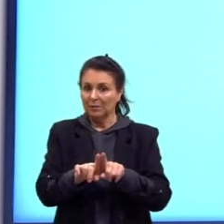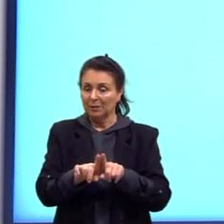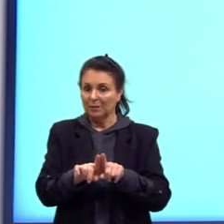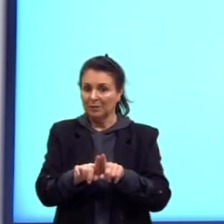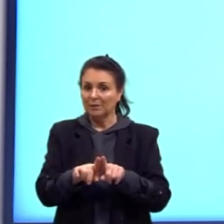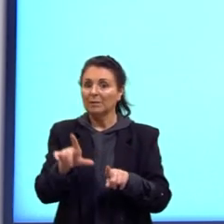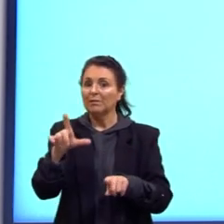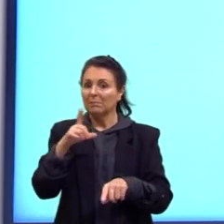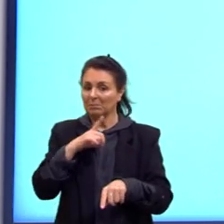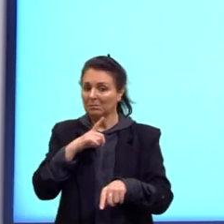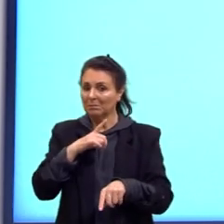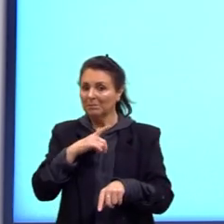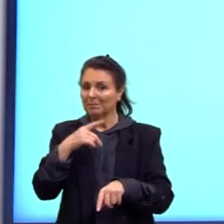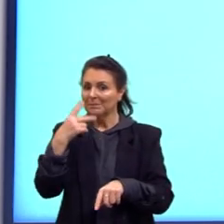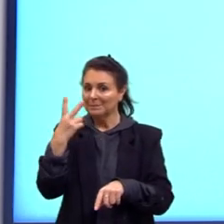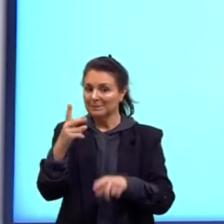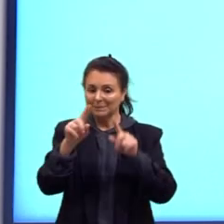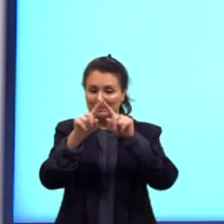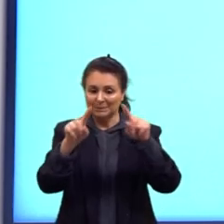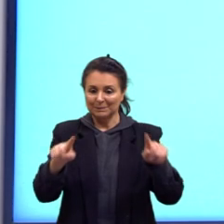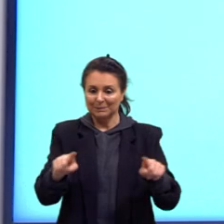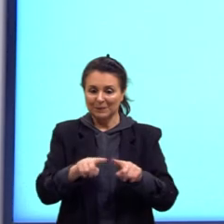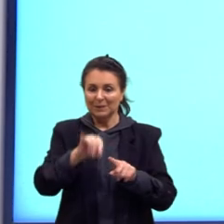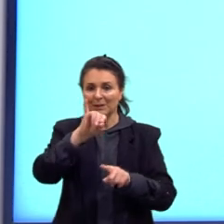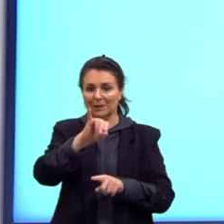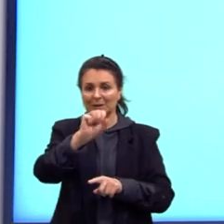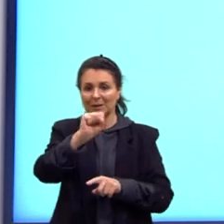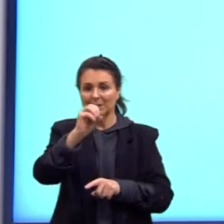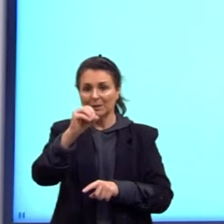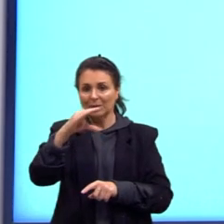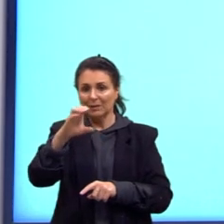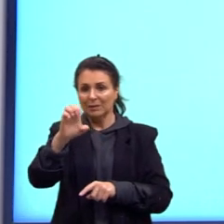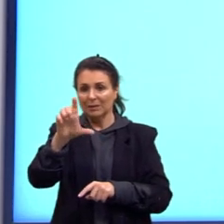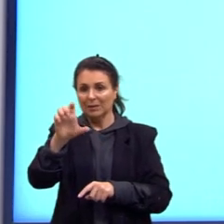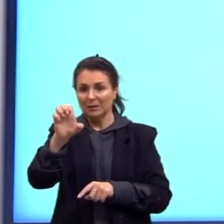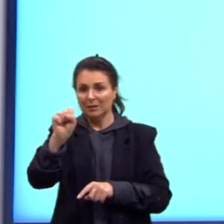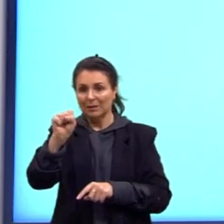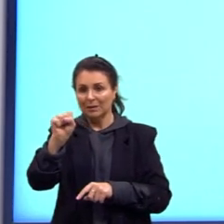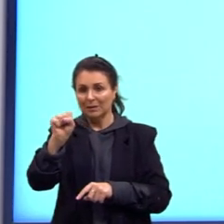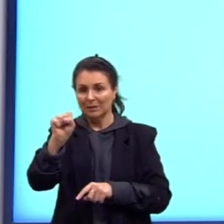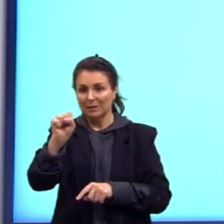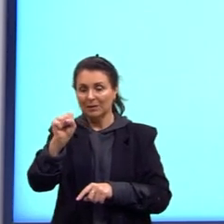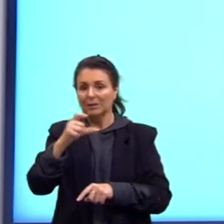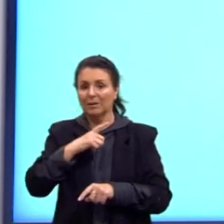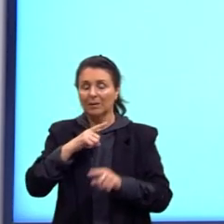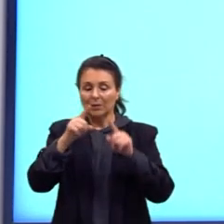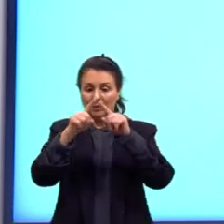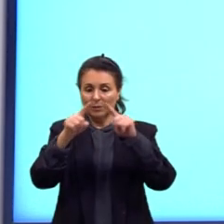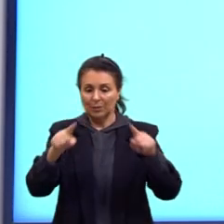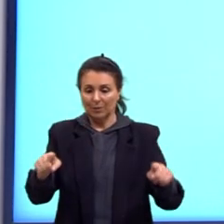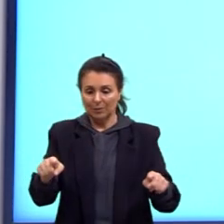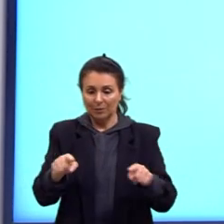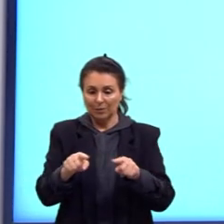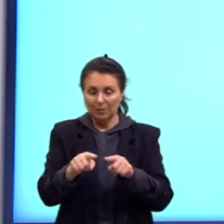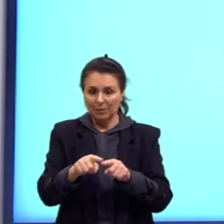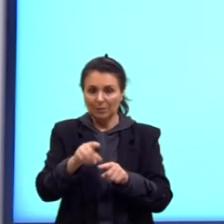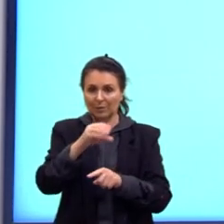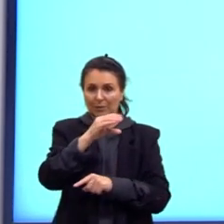garantimos existência de dois triângulos isósceles e seria então um triângulo aqui